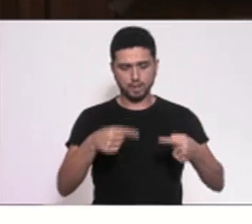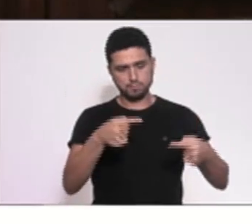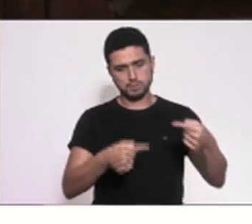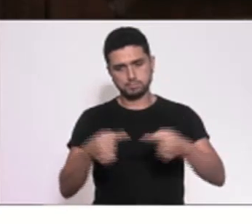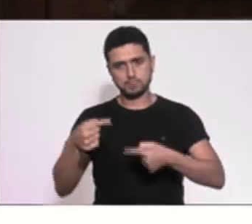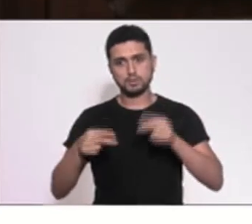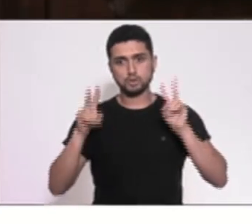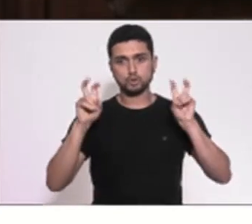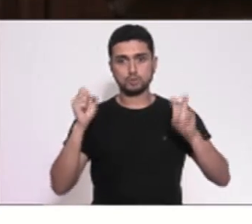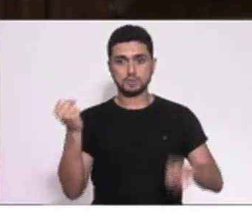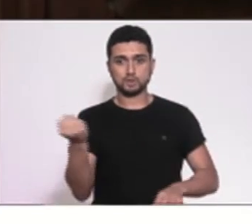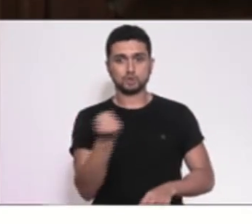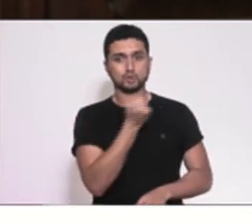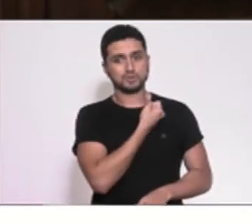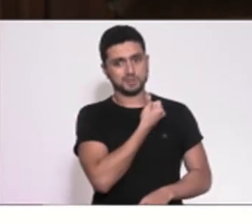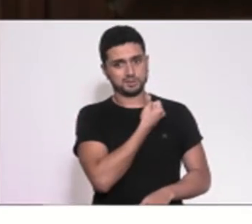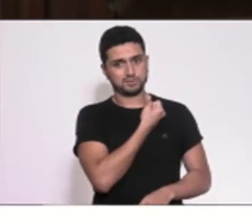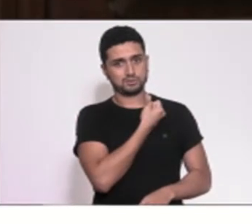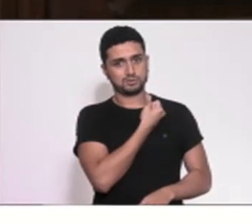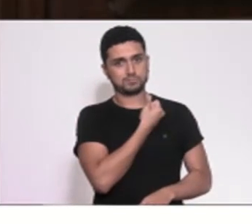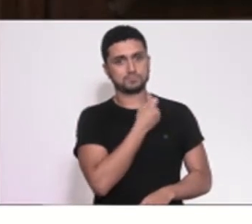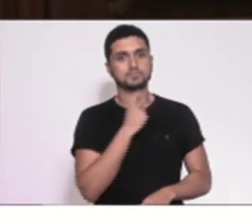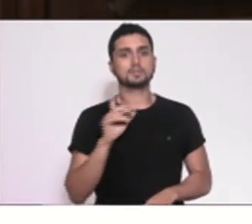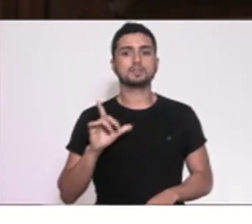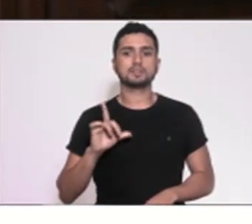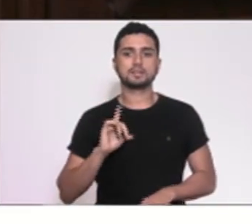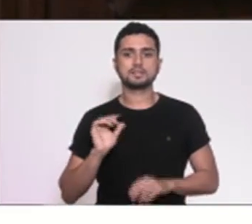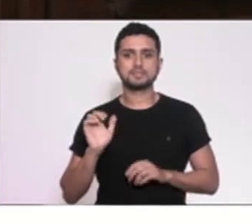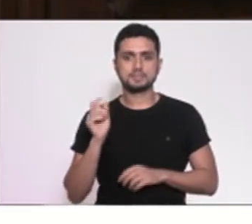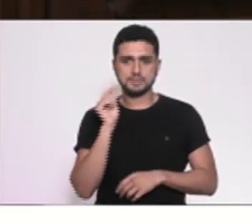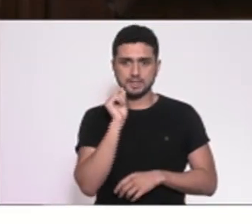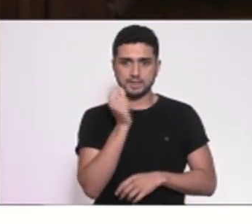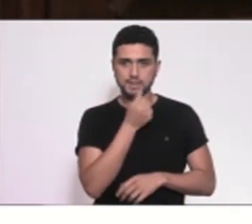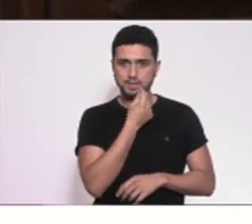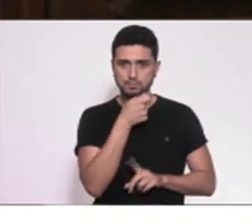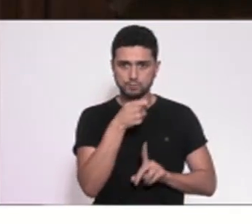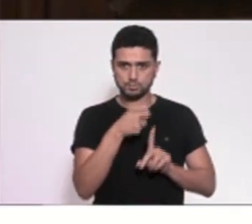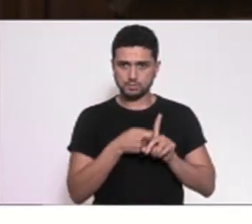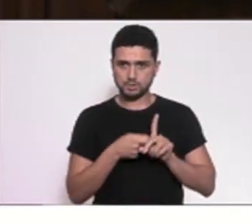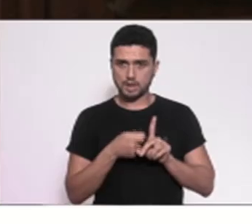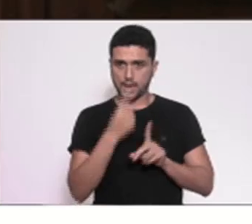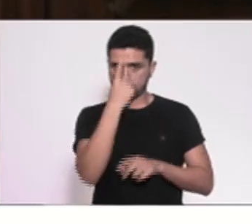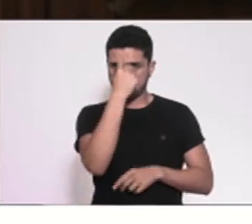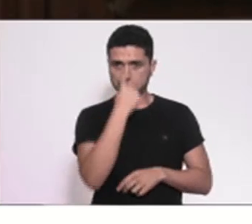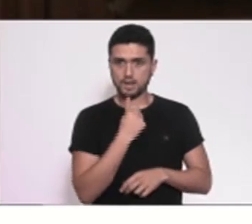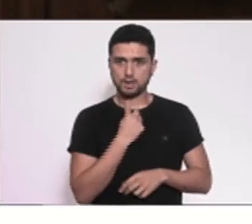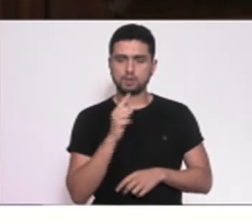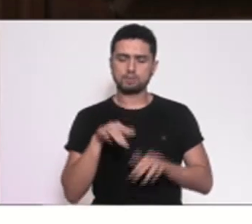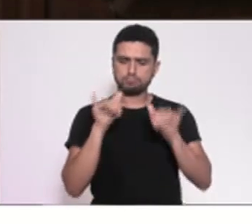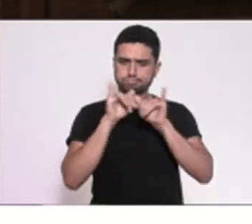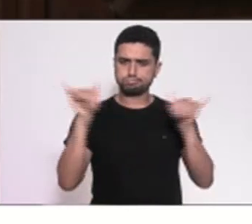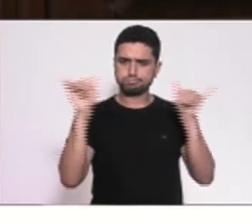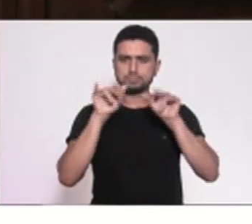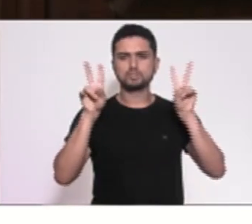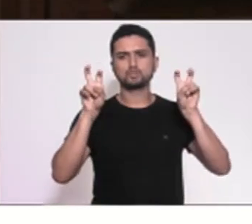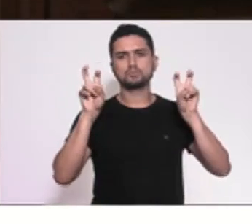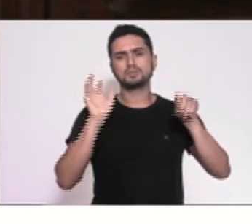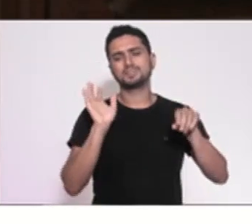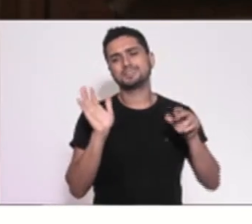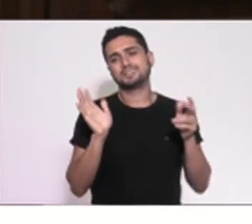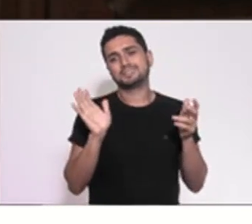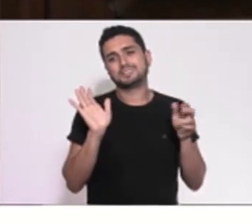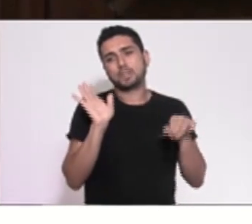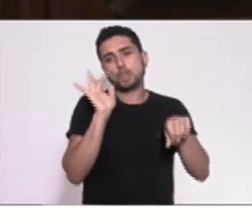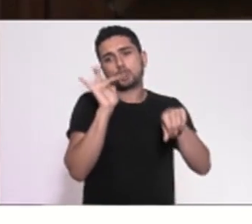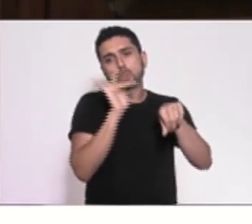é o suicídio. A gente está no Setembro Amarelo. Muitas vezes as pessoas preferem não tocar nesse assunto porque é um